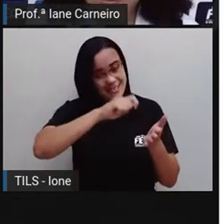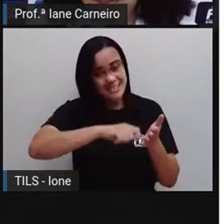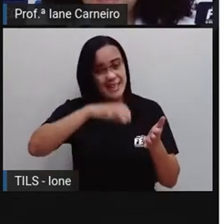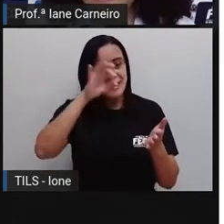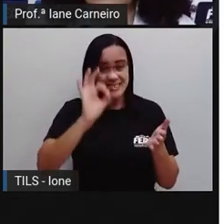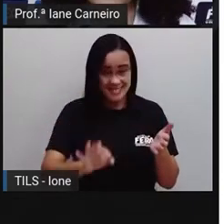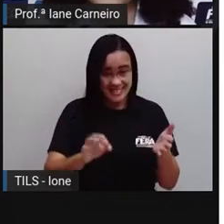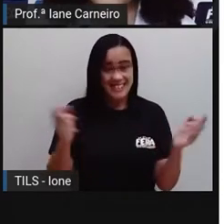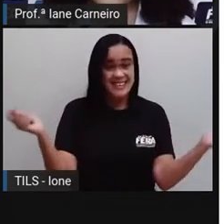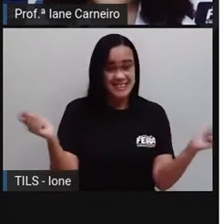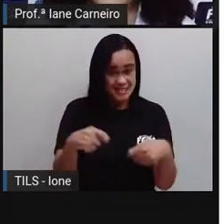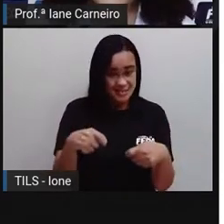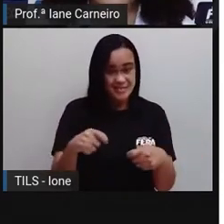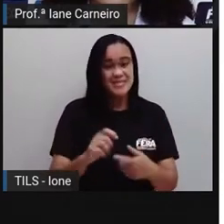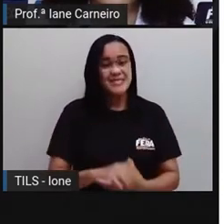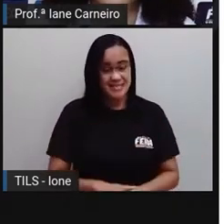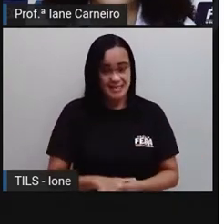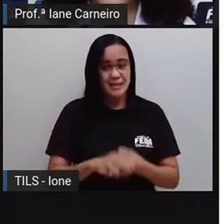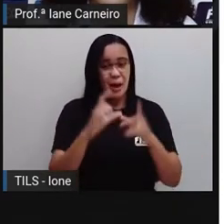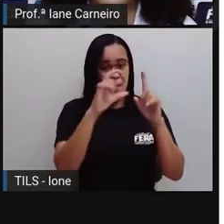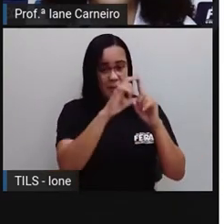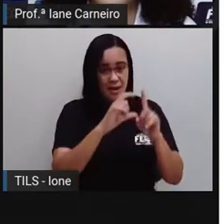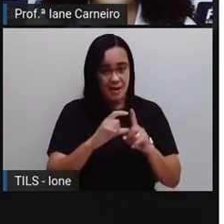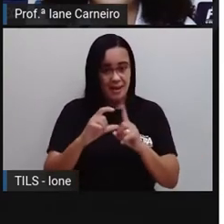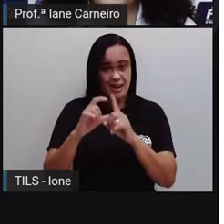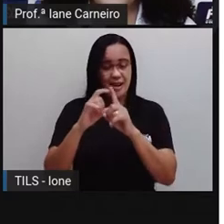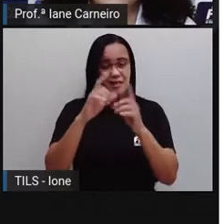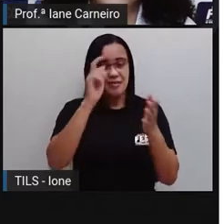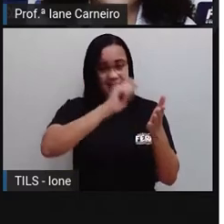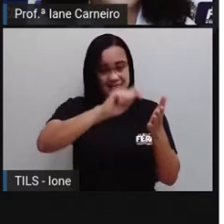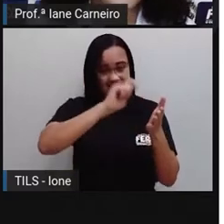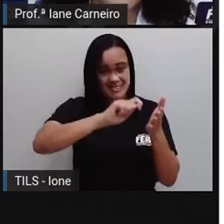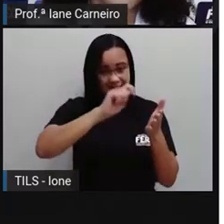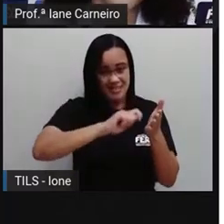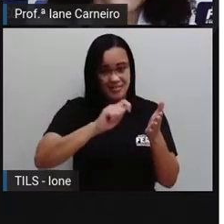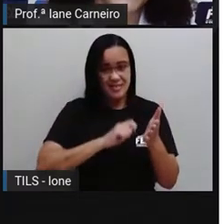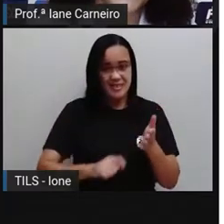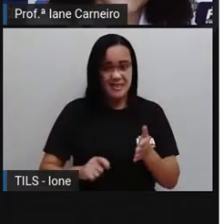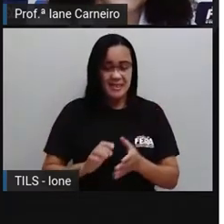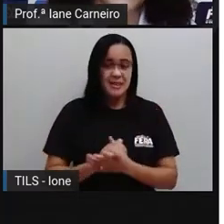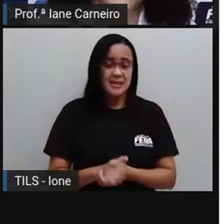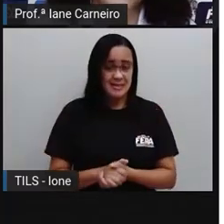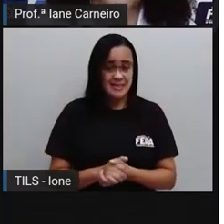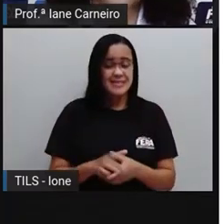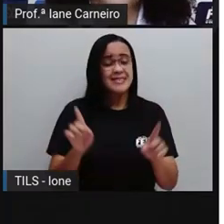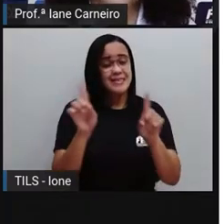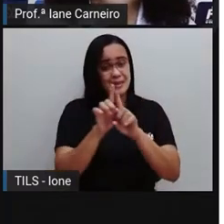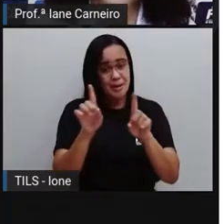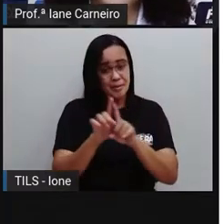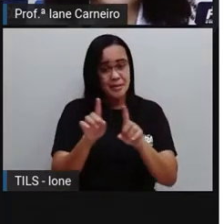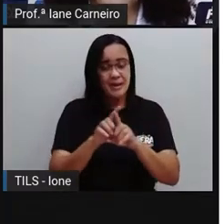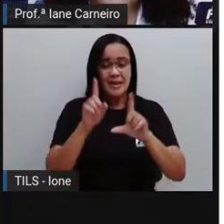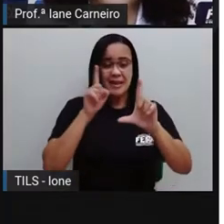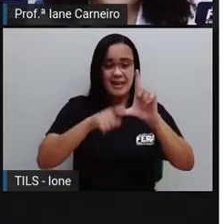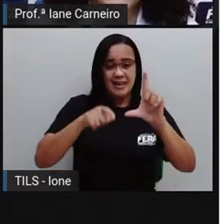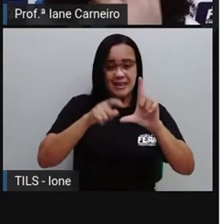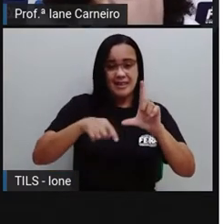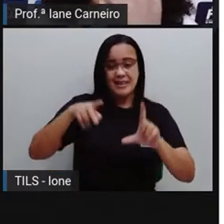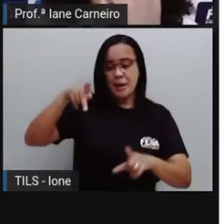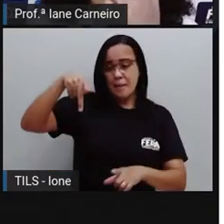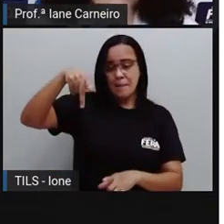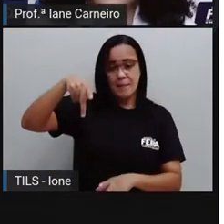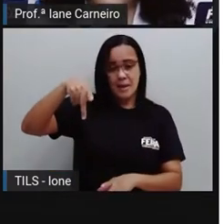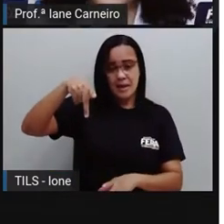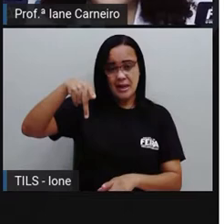as palavras que a gente vai escrever e aqui ó a letrinha B né que a Ruth Rocha traz na